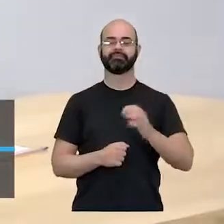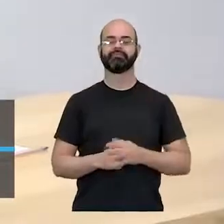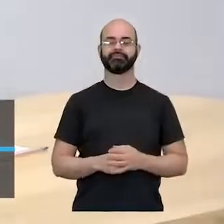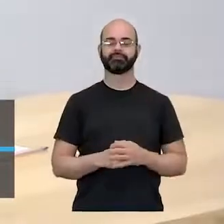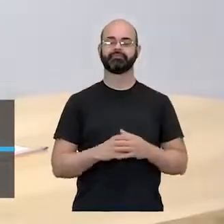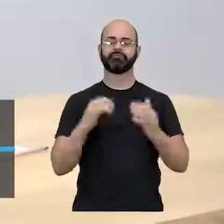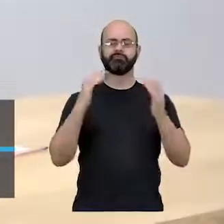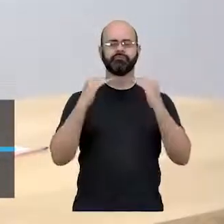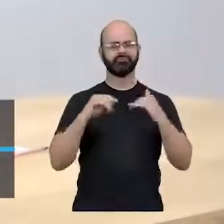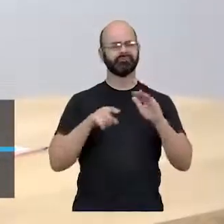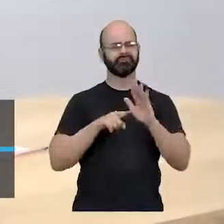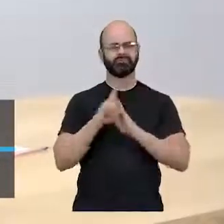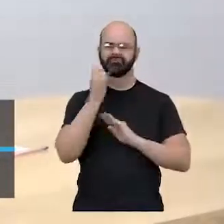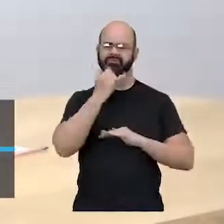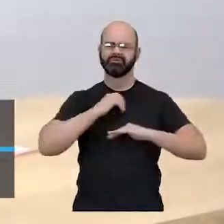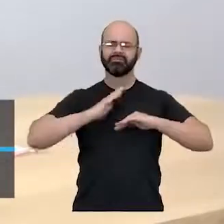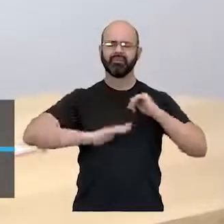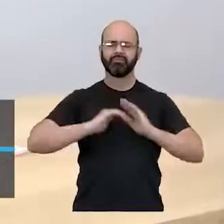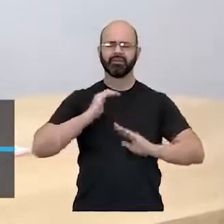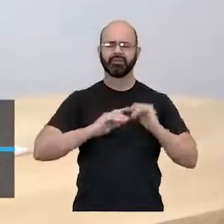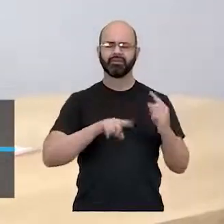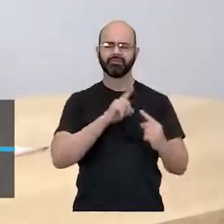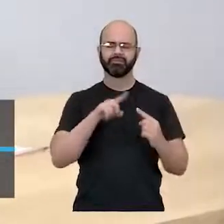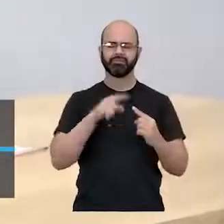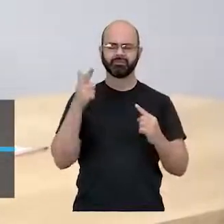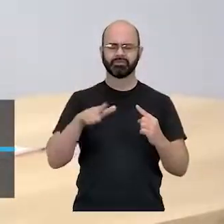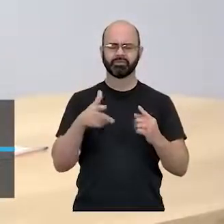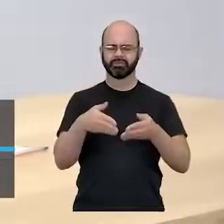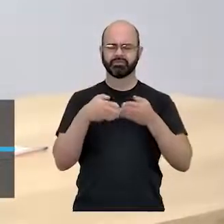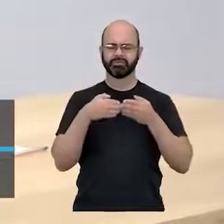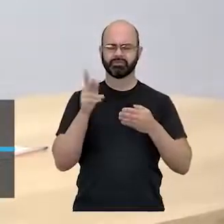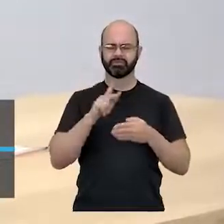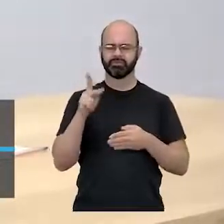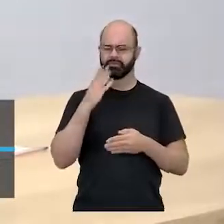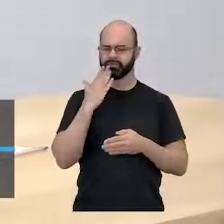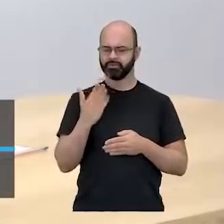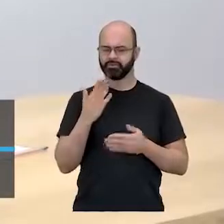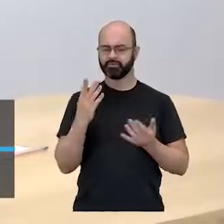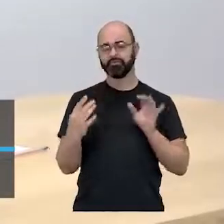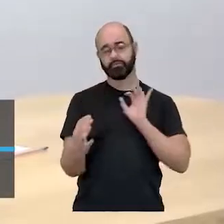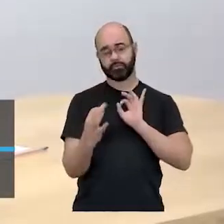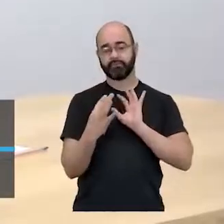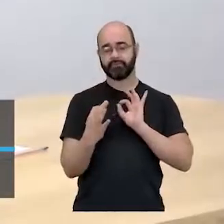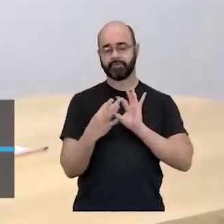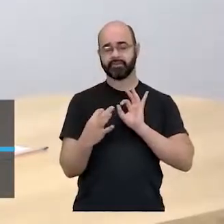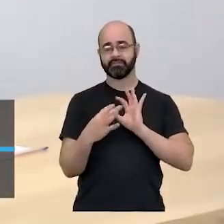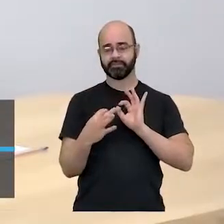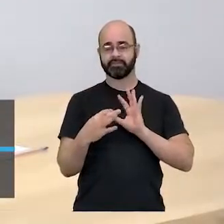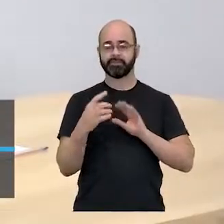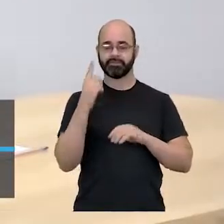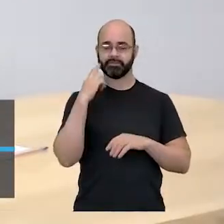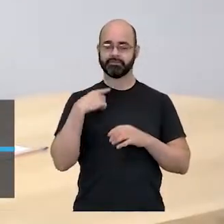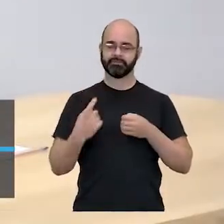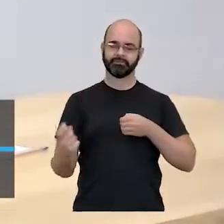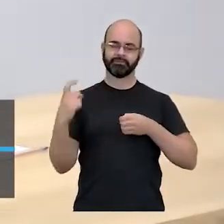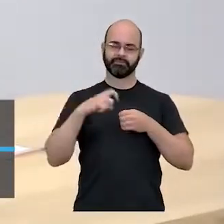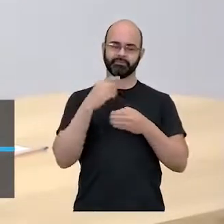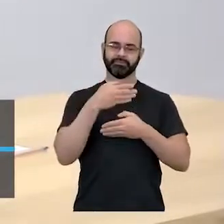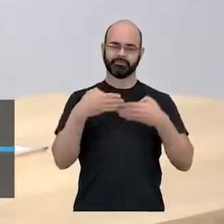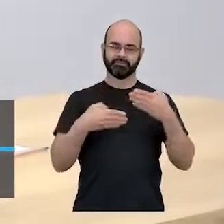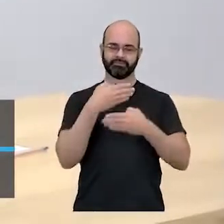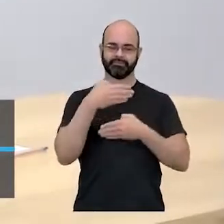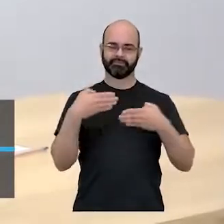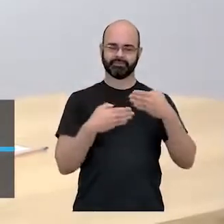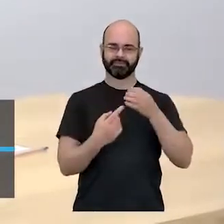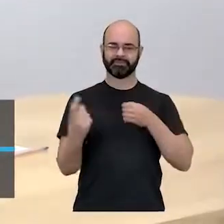e o objetivo. Eu vou voltar lá. Então, só para a gente ter um feedback, vamos lá. Voltando rapidinho, habilidade e